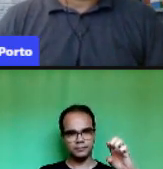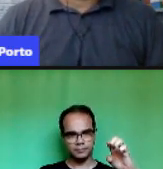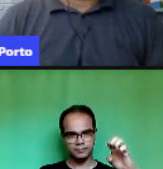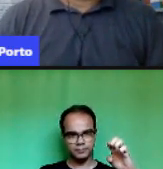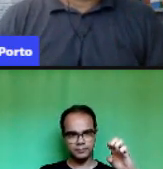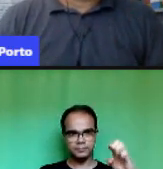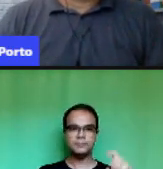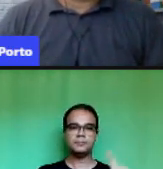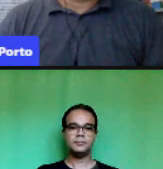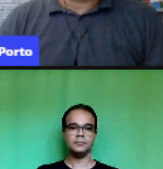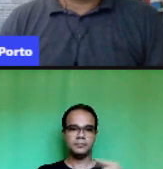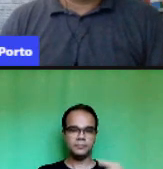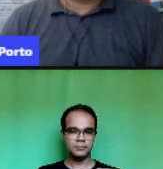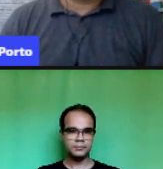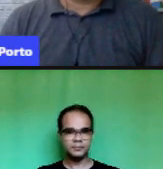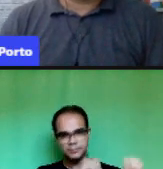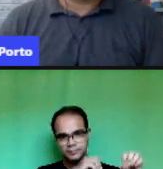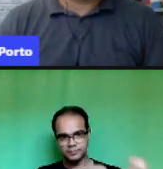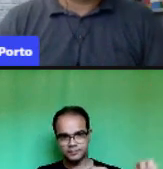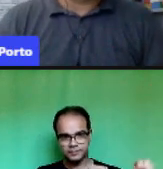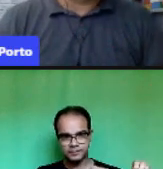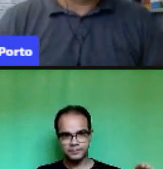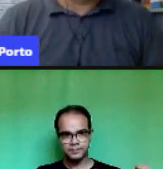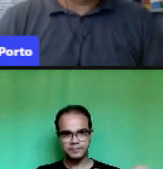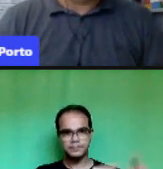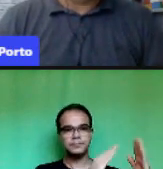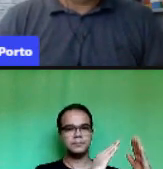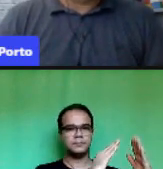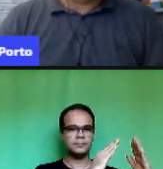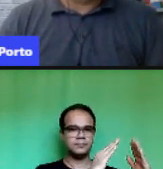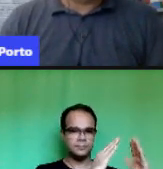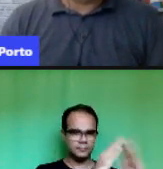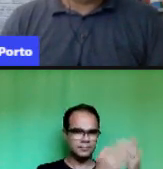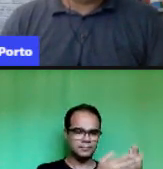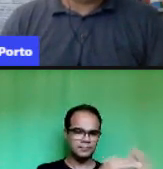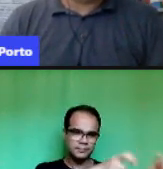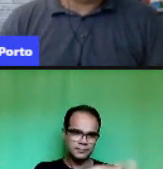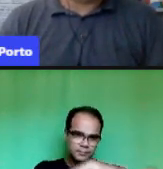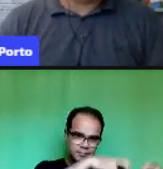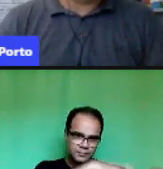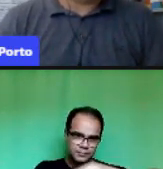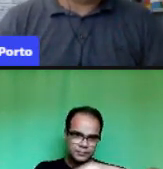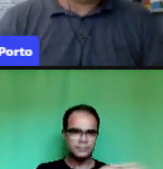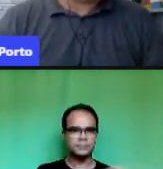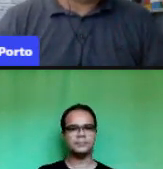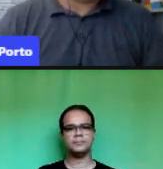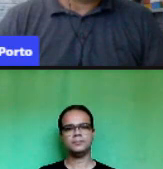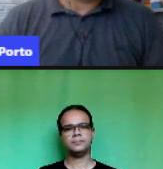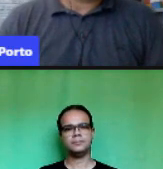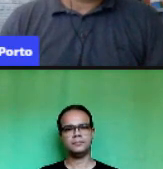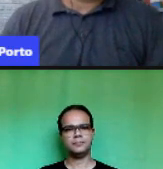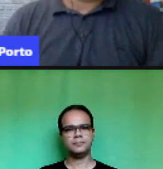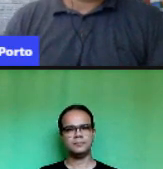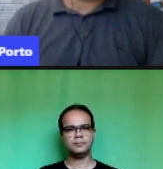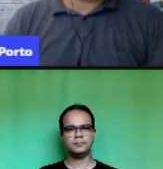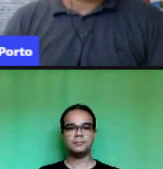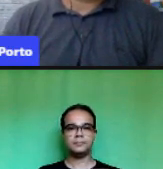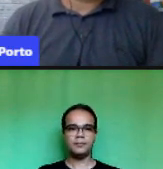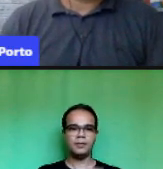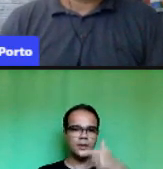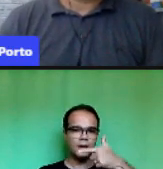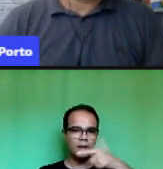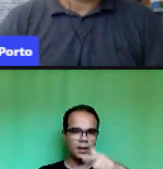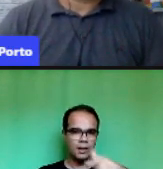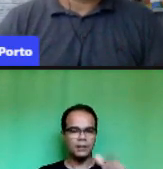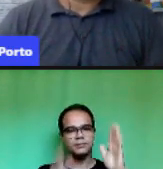Campo. Possui especialização em Educação do Campo pela UFMS e frequentou o curso de graduação de Linguagens Códigos